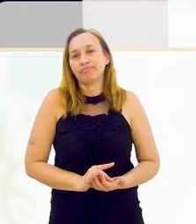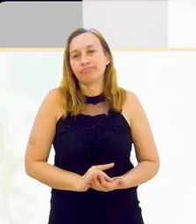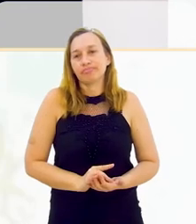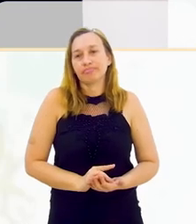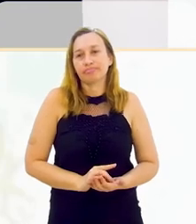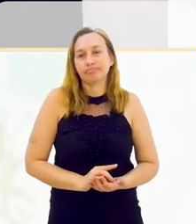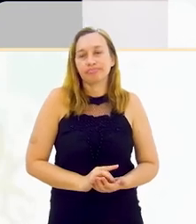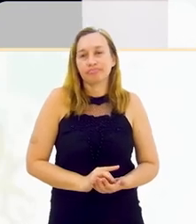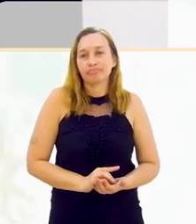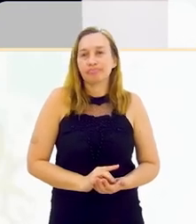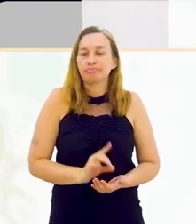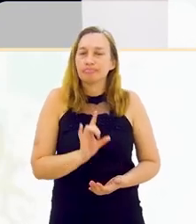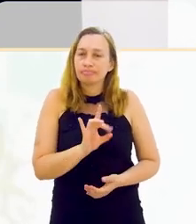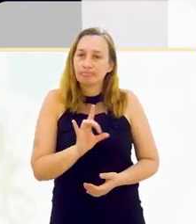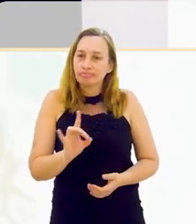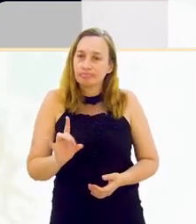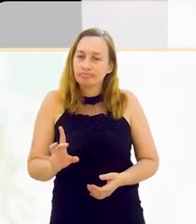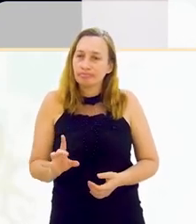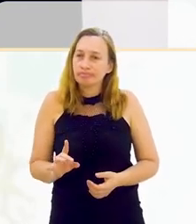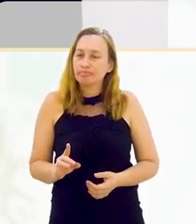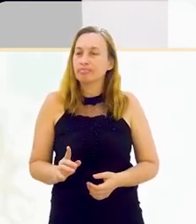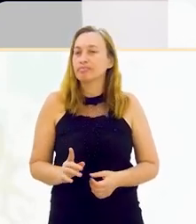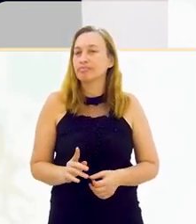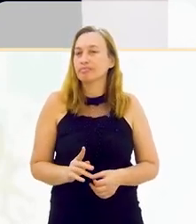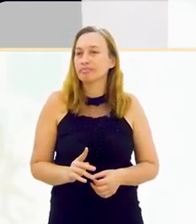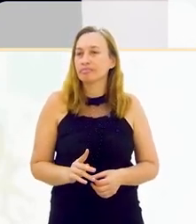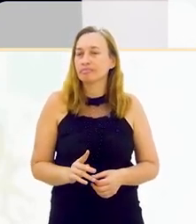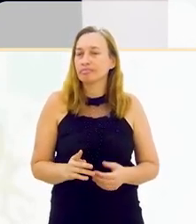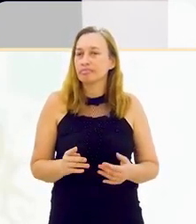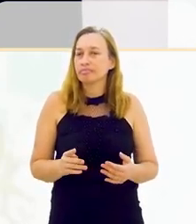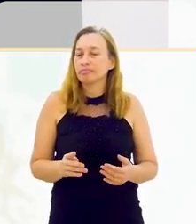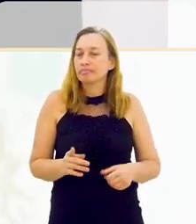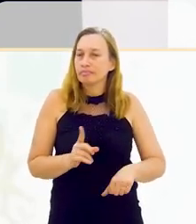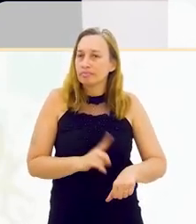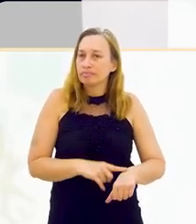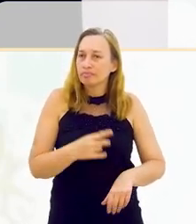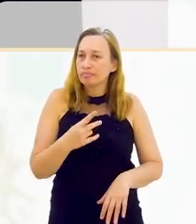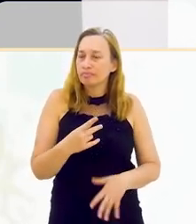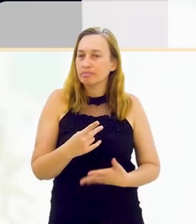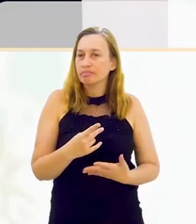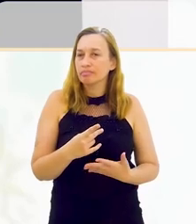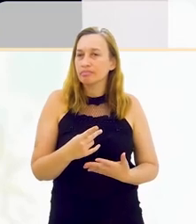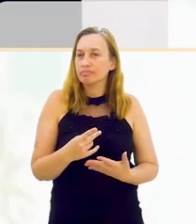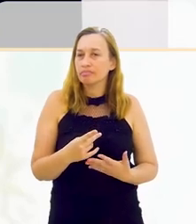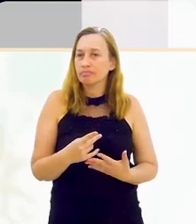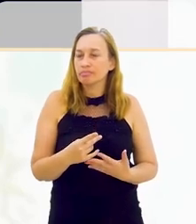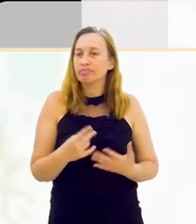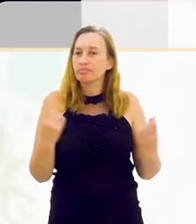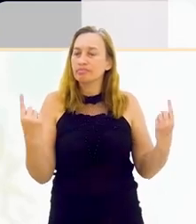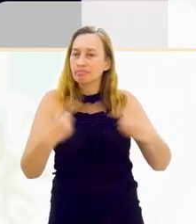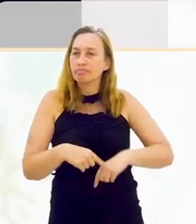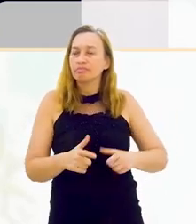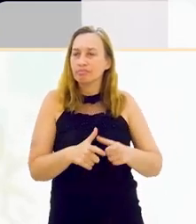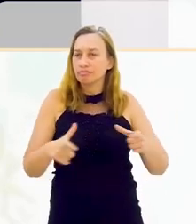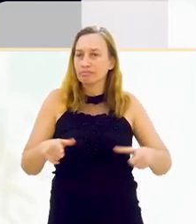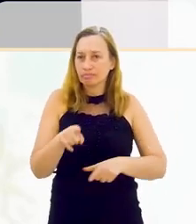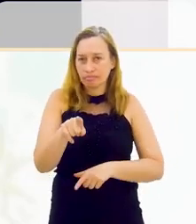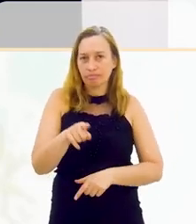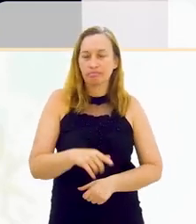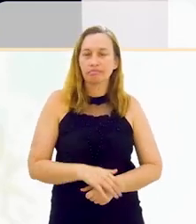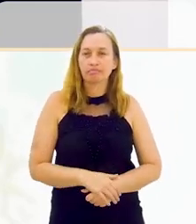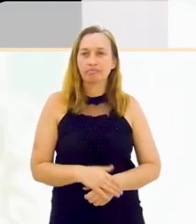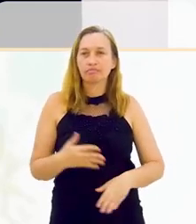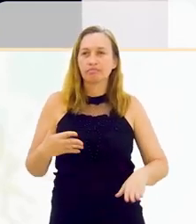verdade, né, ali em cada pedacinho do corpo. E isso deve ser um grande desafio